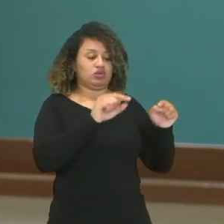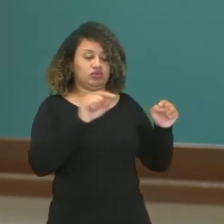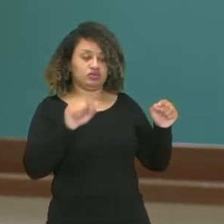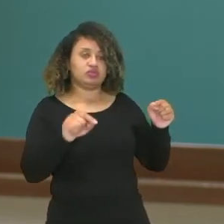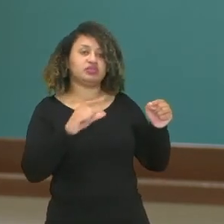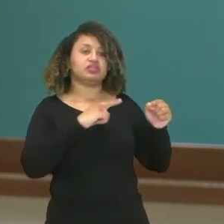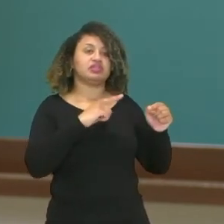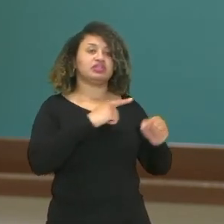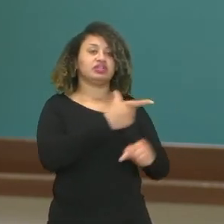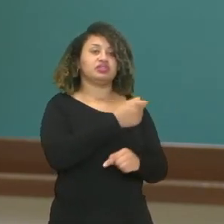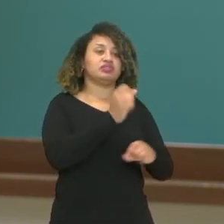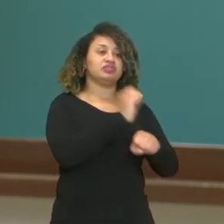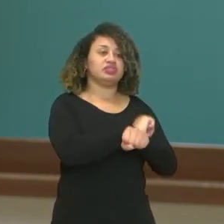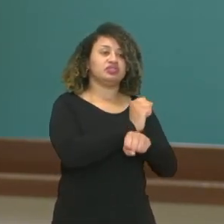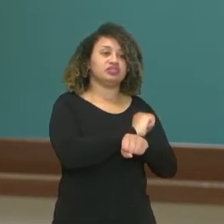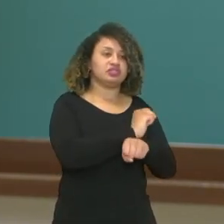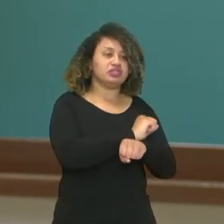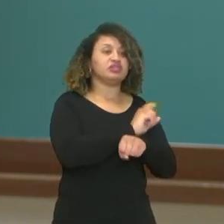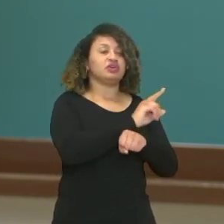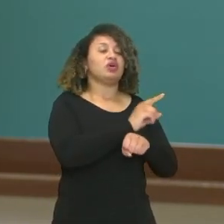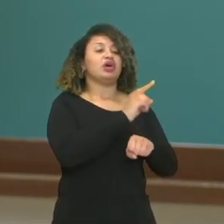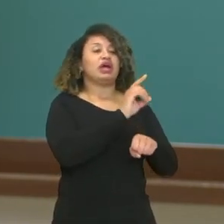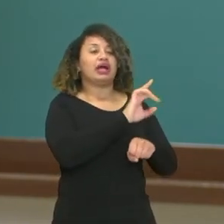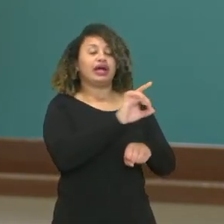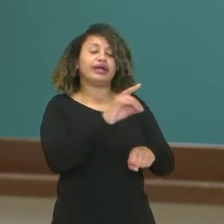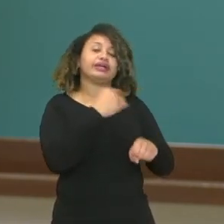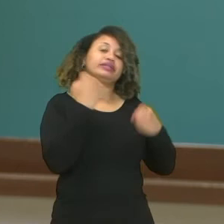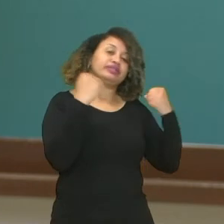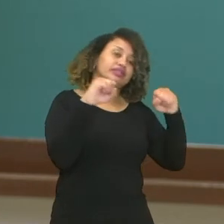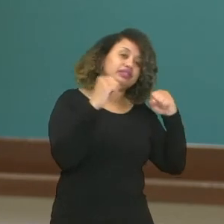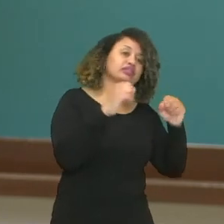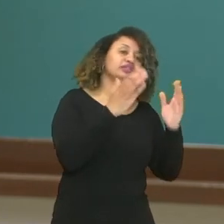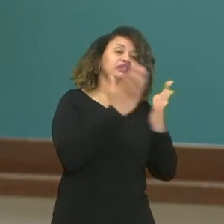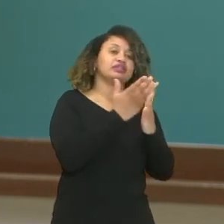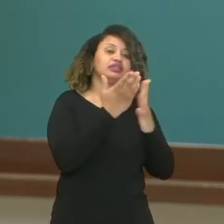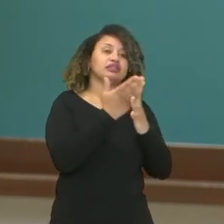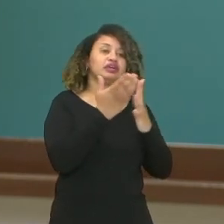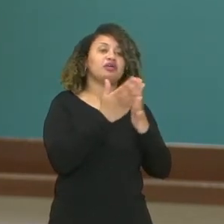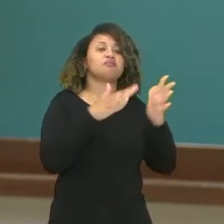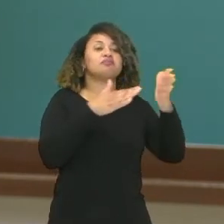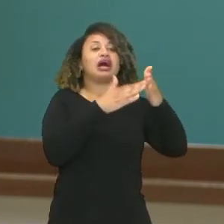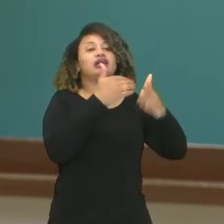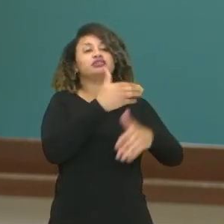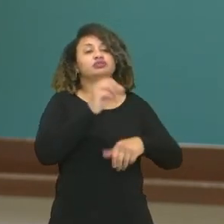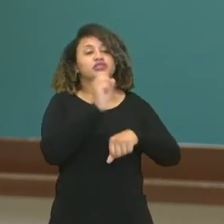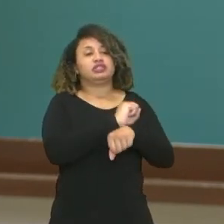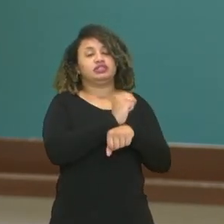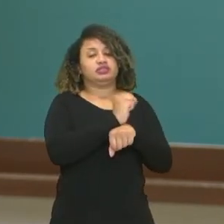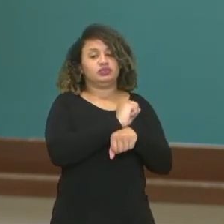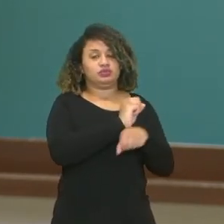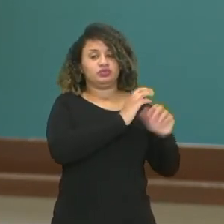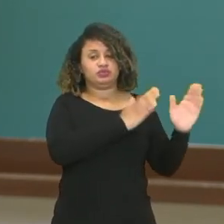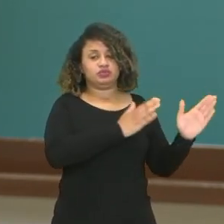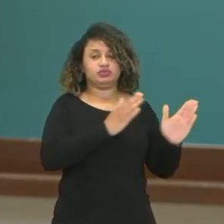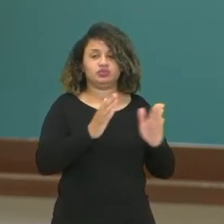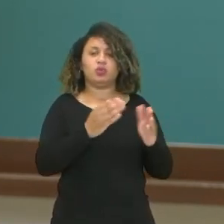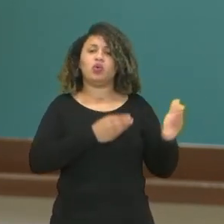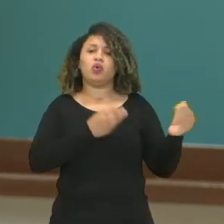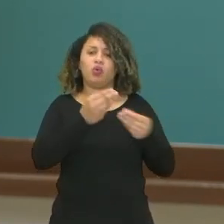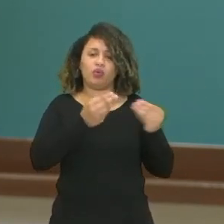com 20 segundos para cada exercício e intervalos no máximo de 10 segundos entre eles. Como que isso